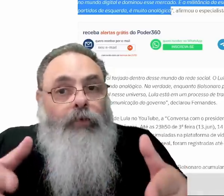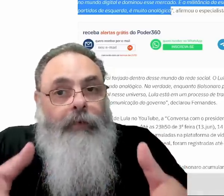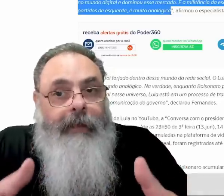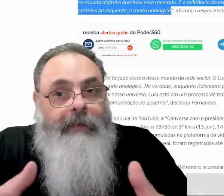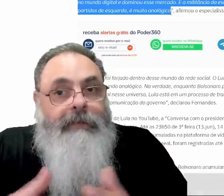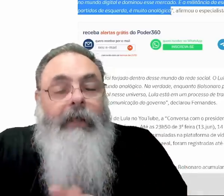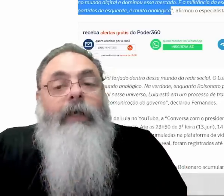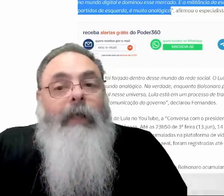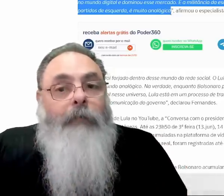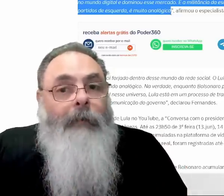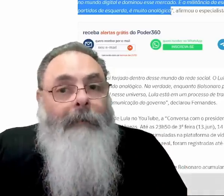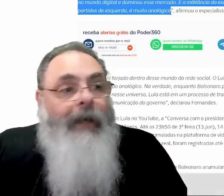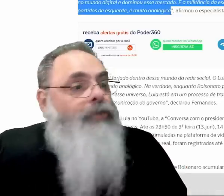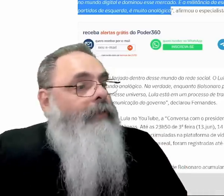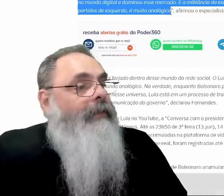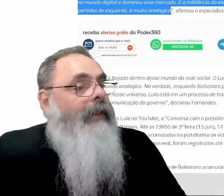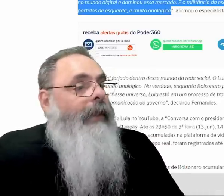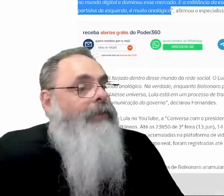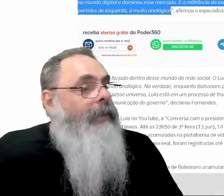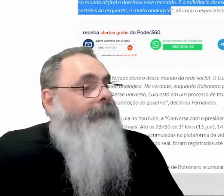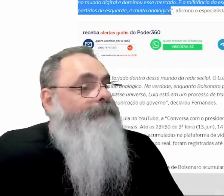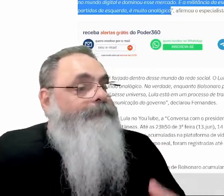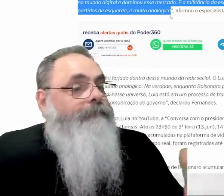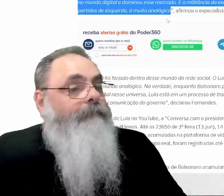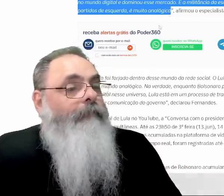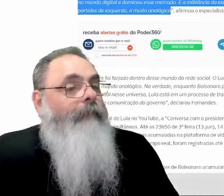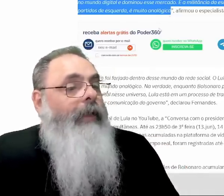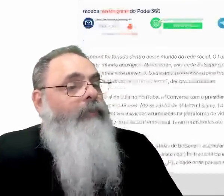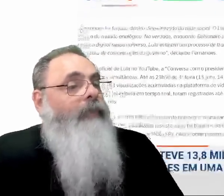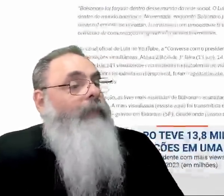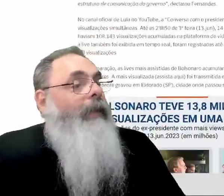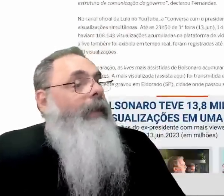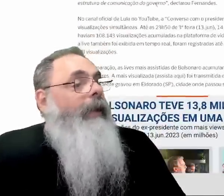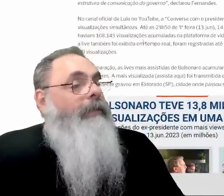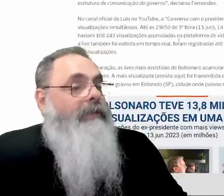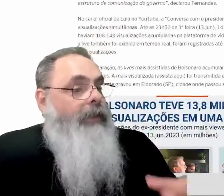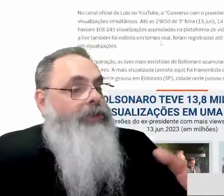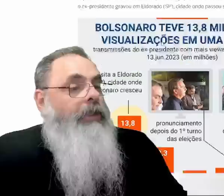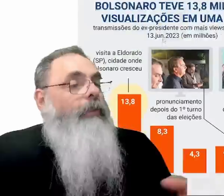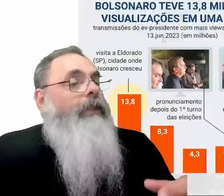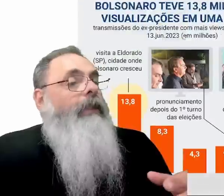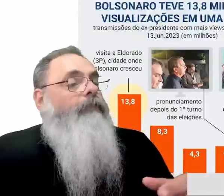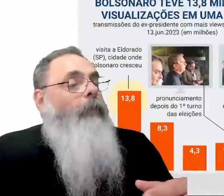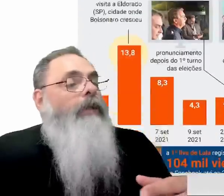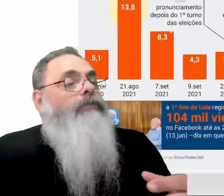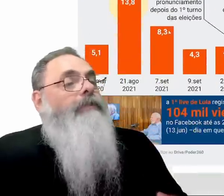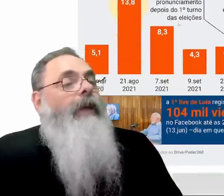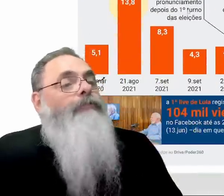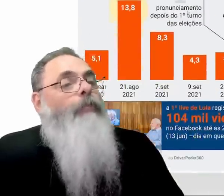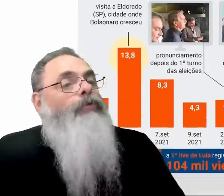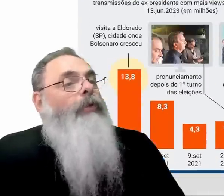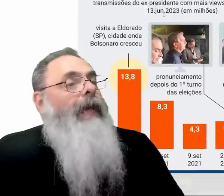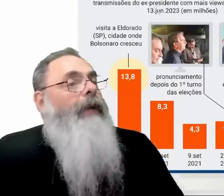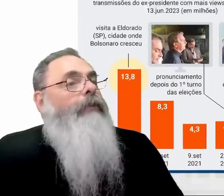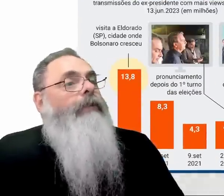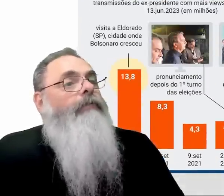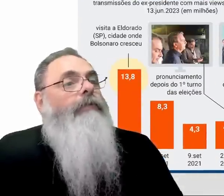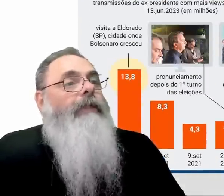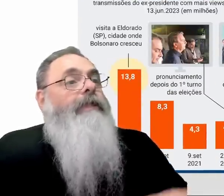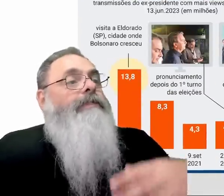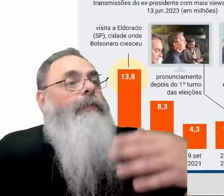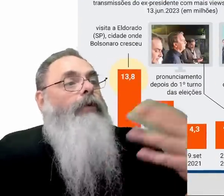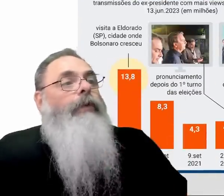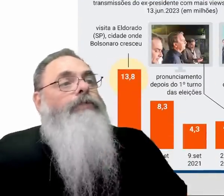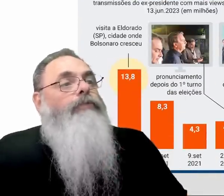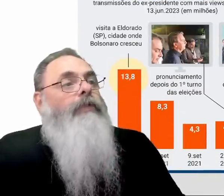o conteúdo deles que é proble na internet né enfim eles criticam aqui mostram as lives do bolsonaro que